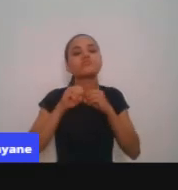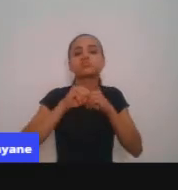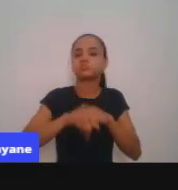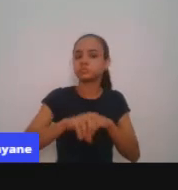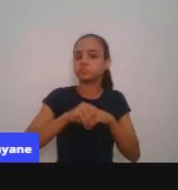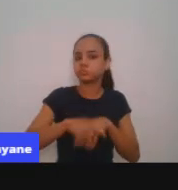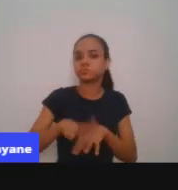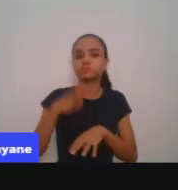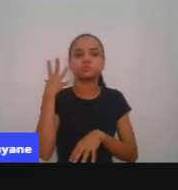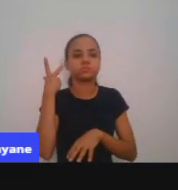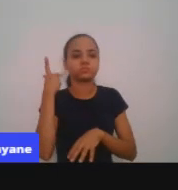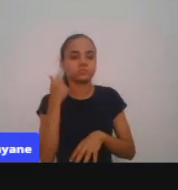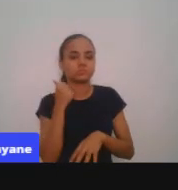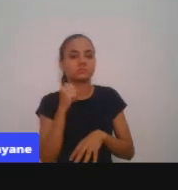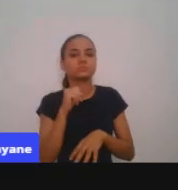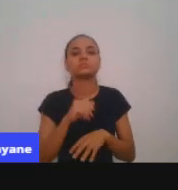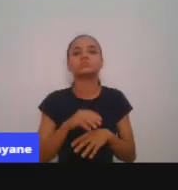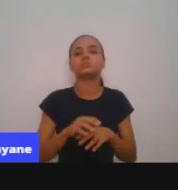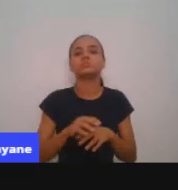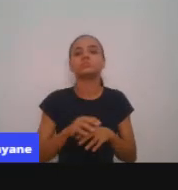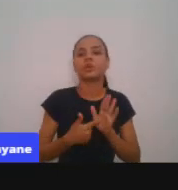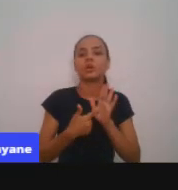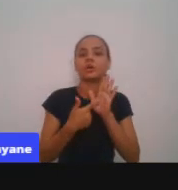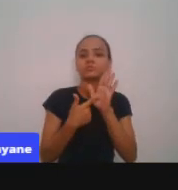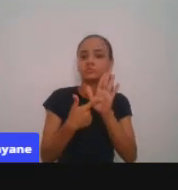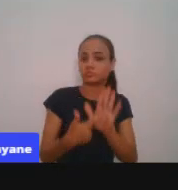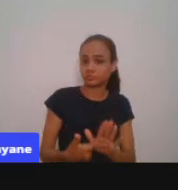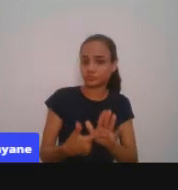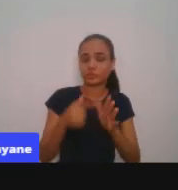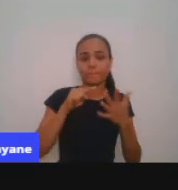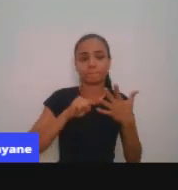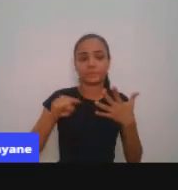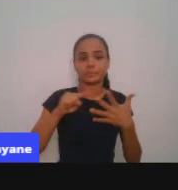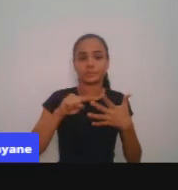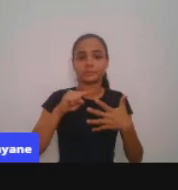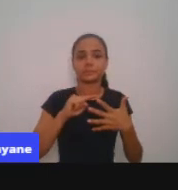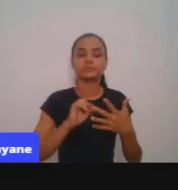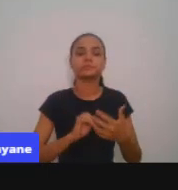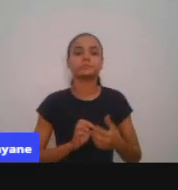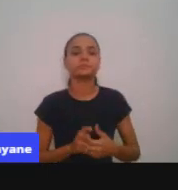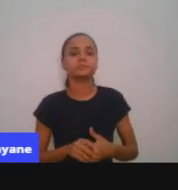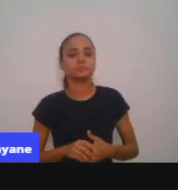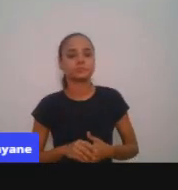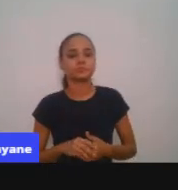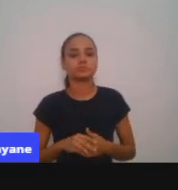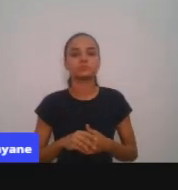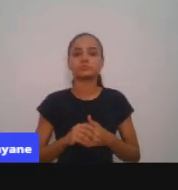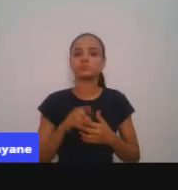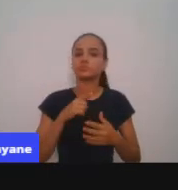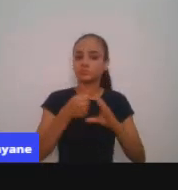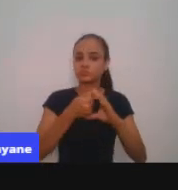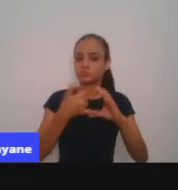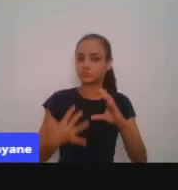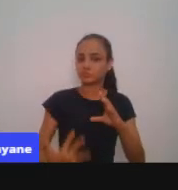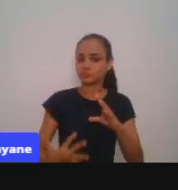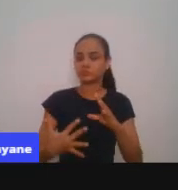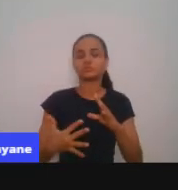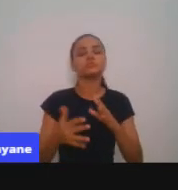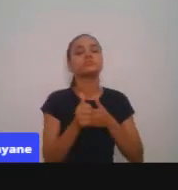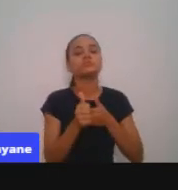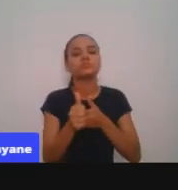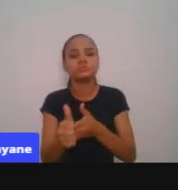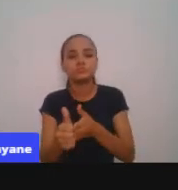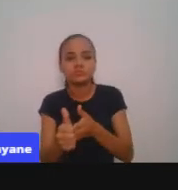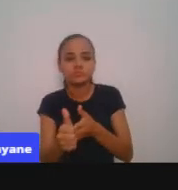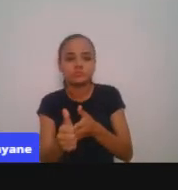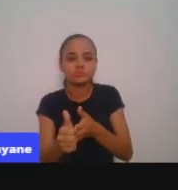passar. Ela também, como característica, tem o direcionamento das ações realizadas pelo